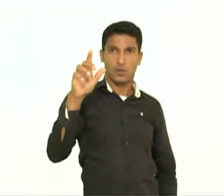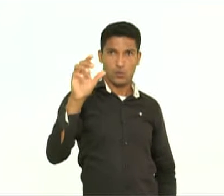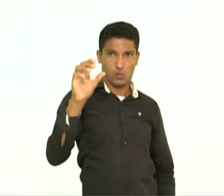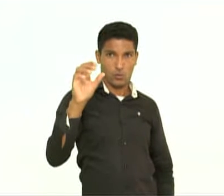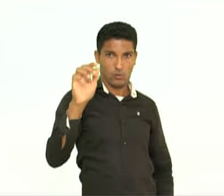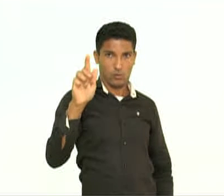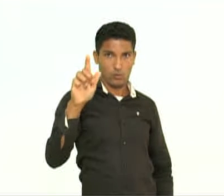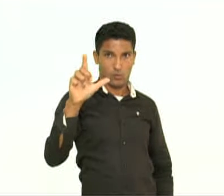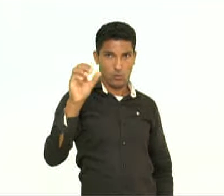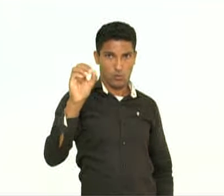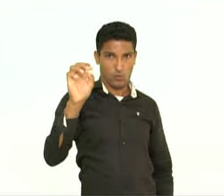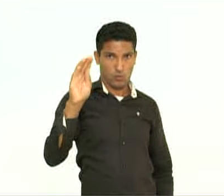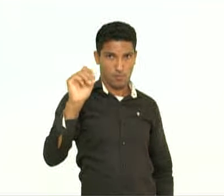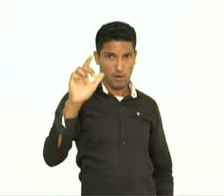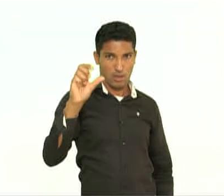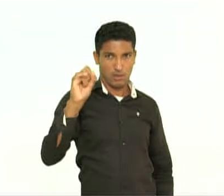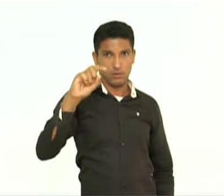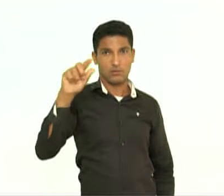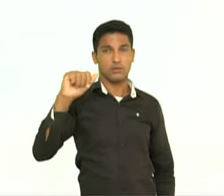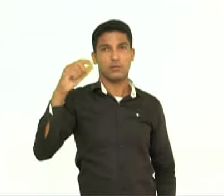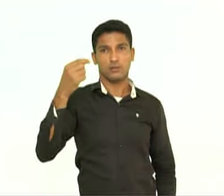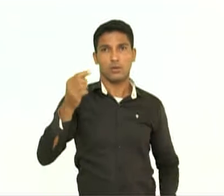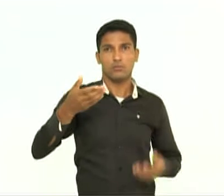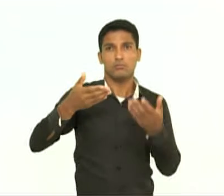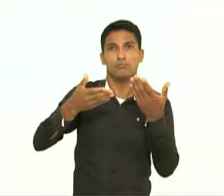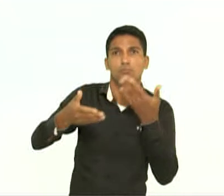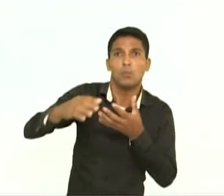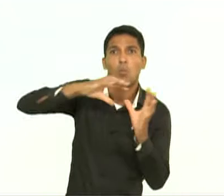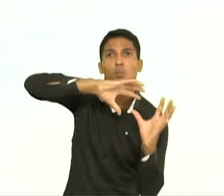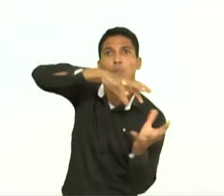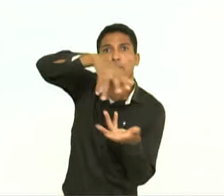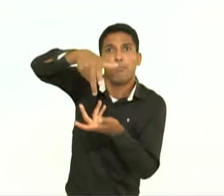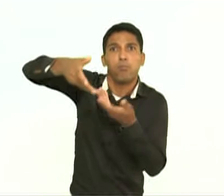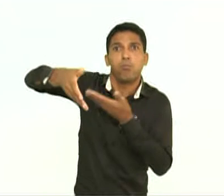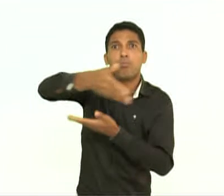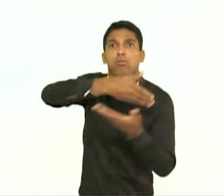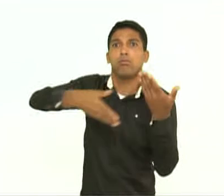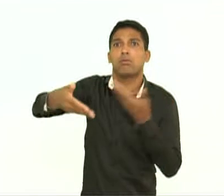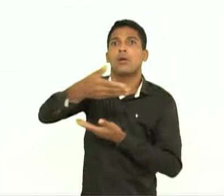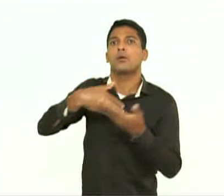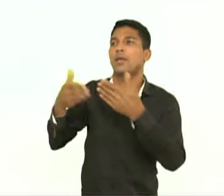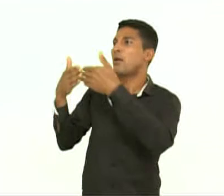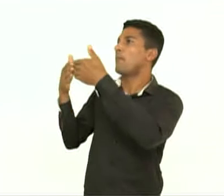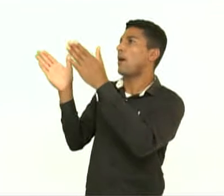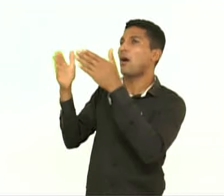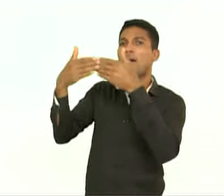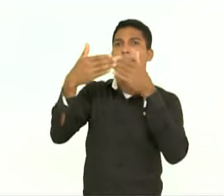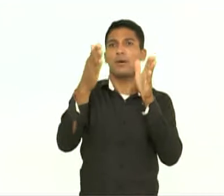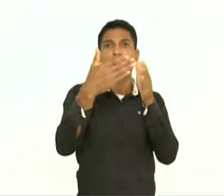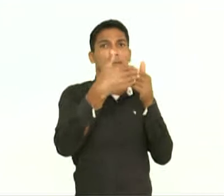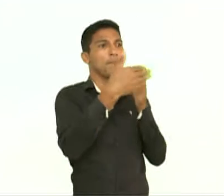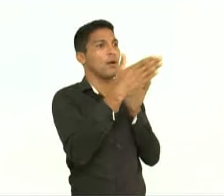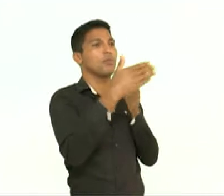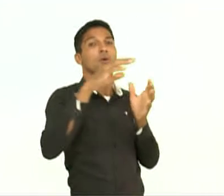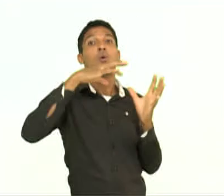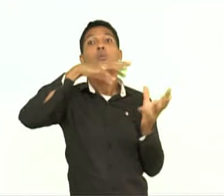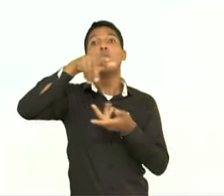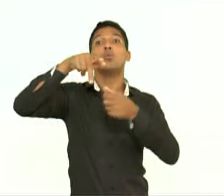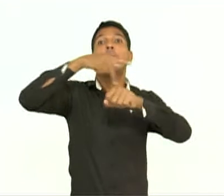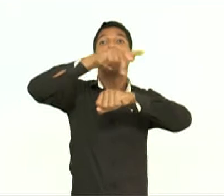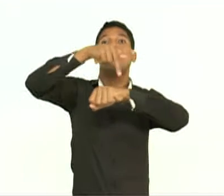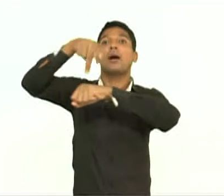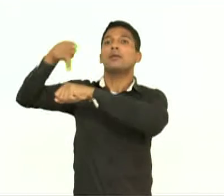nacionais recebendo produtos, capitais, investimentos estrangeiros, conectando o mundo economicamente também, característica